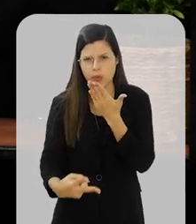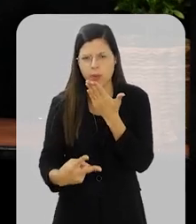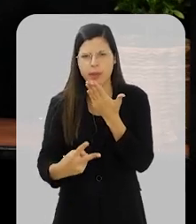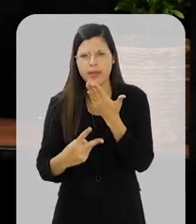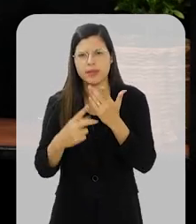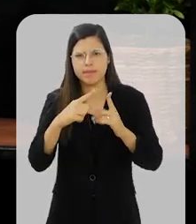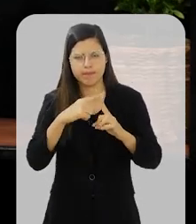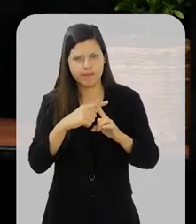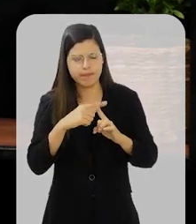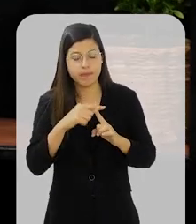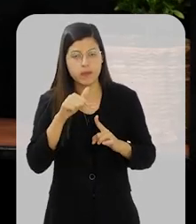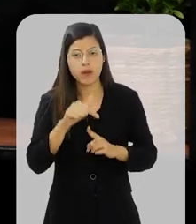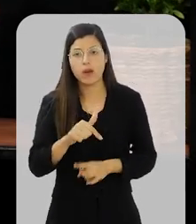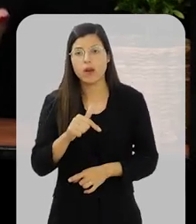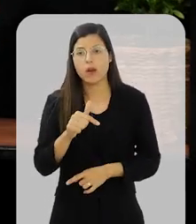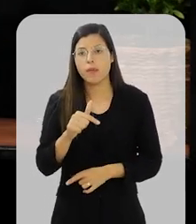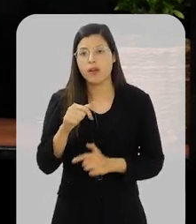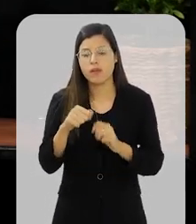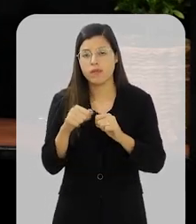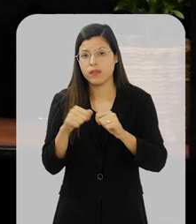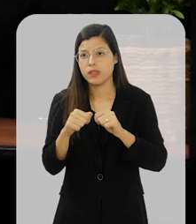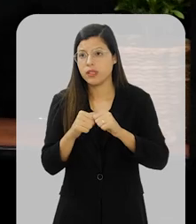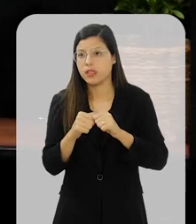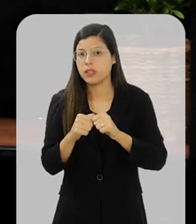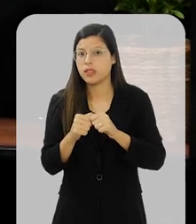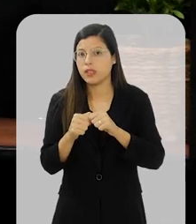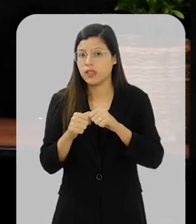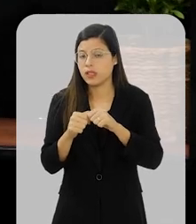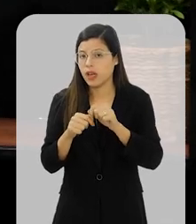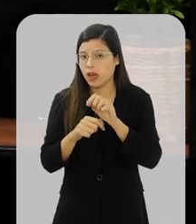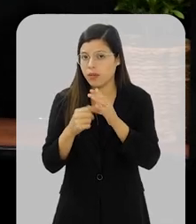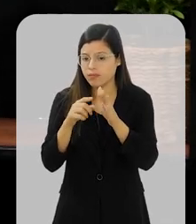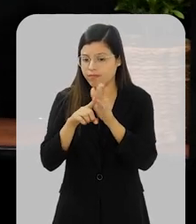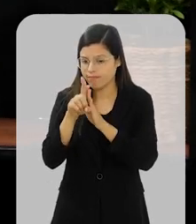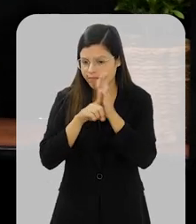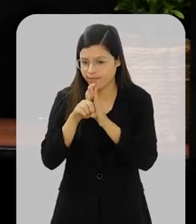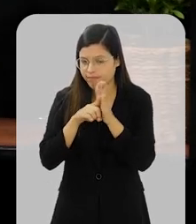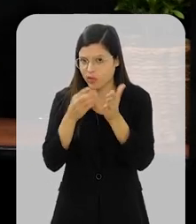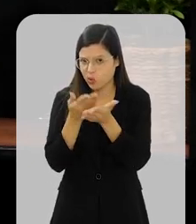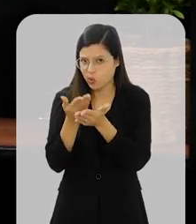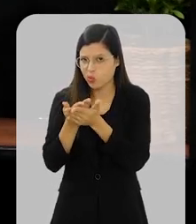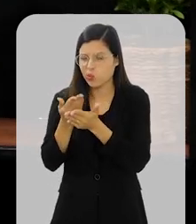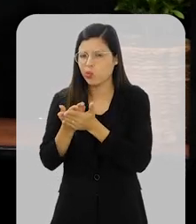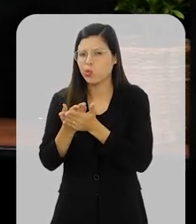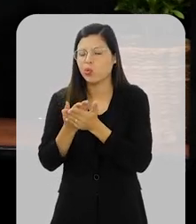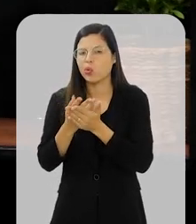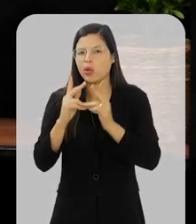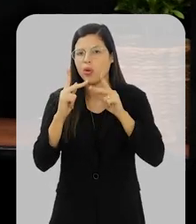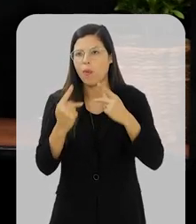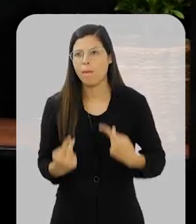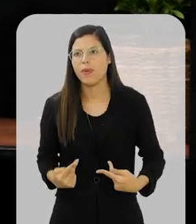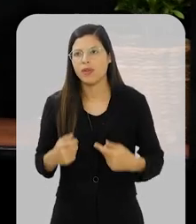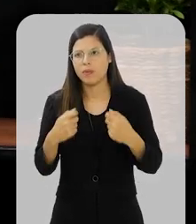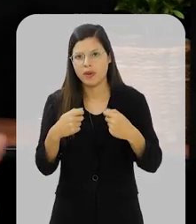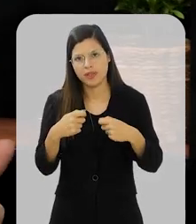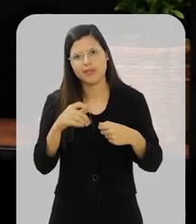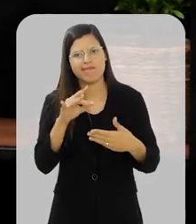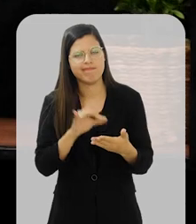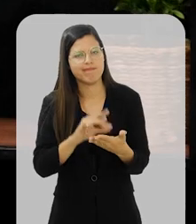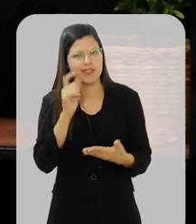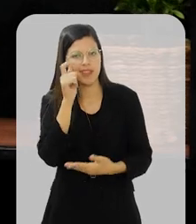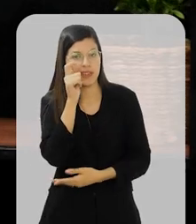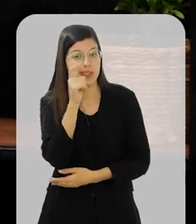E aí, para que de fato a gente possa fazer estudos clínicos, aí a gente ainda precisa de fato do interesse